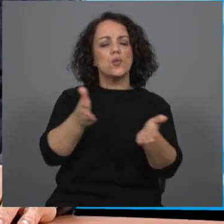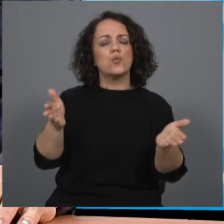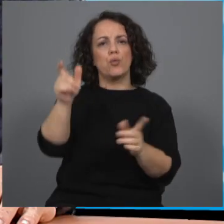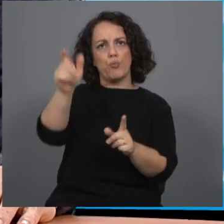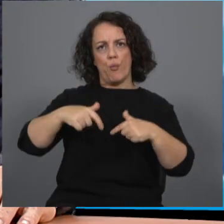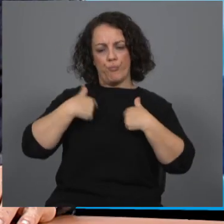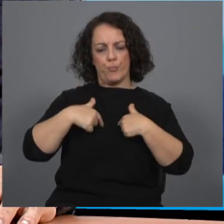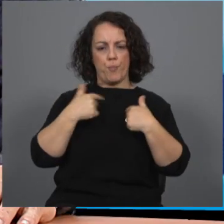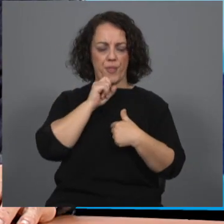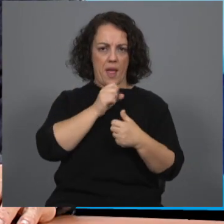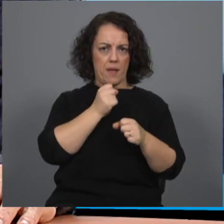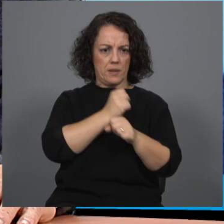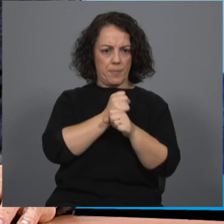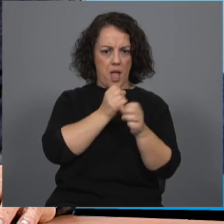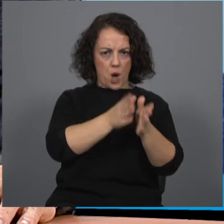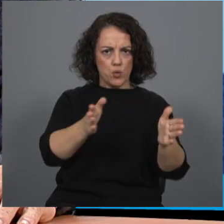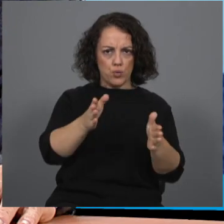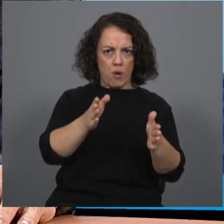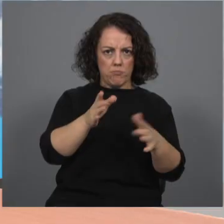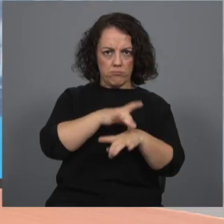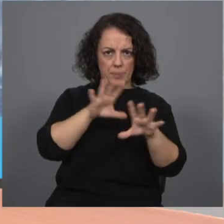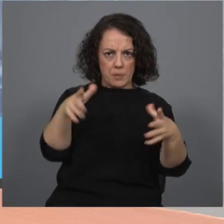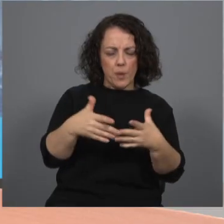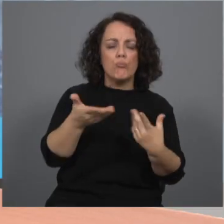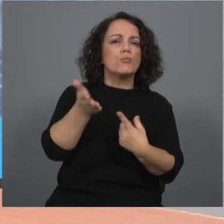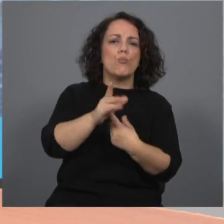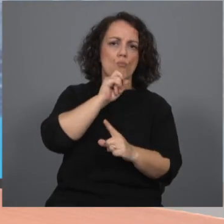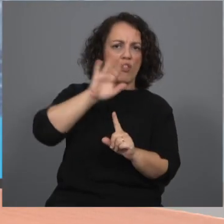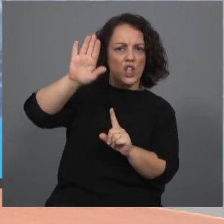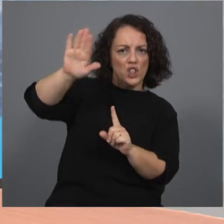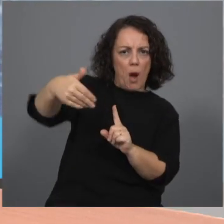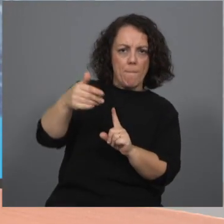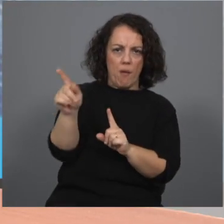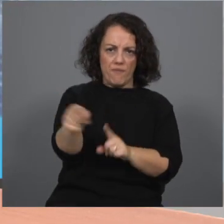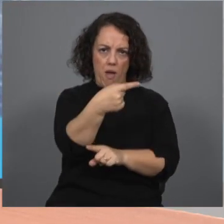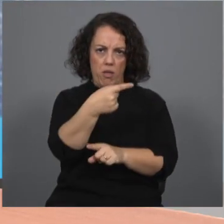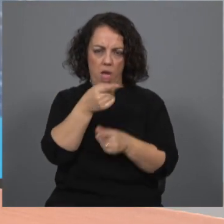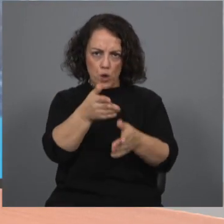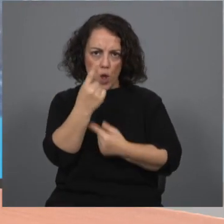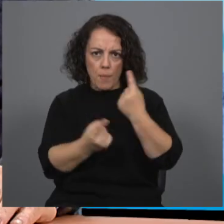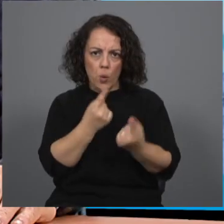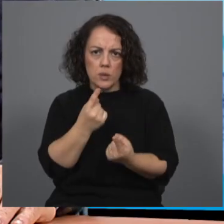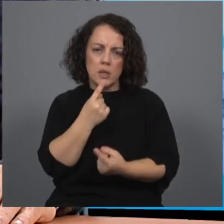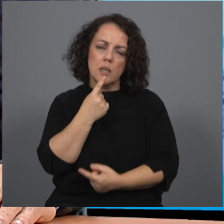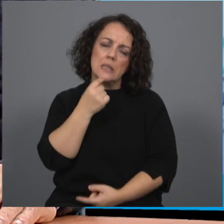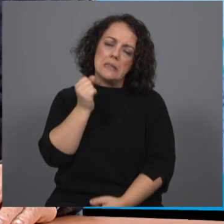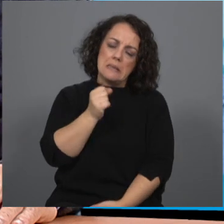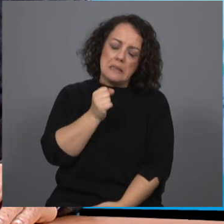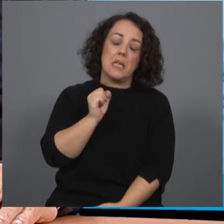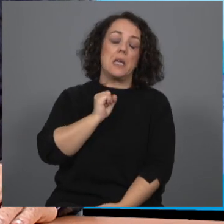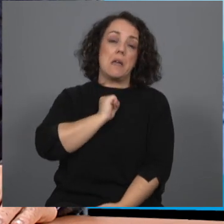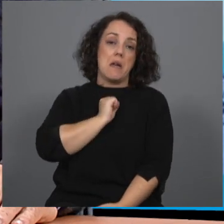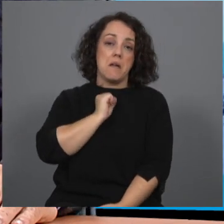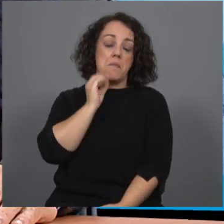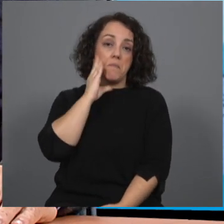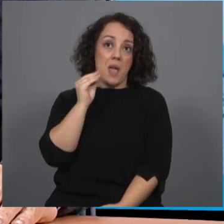Por exemplo, pode ser chamado para alguma ajuda em específico? Posso. Suponho que